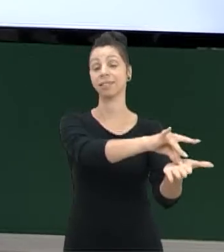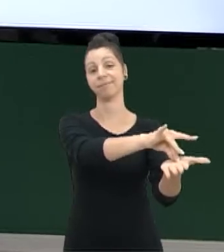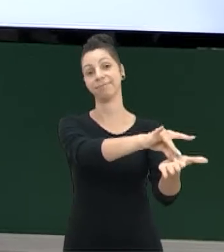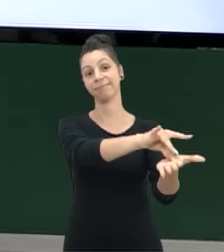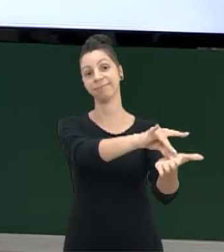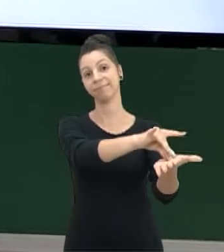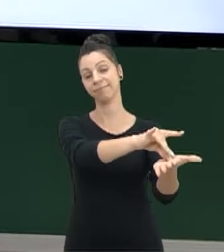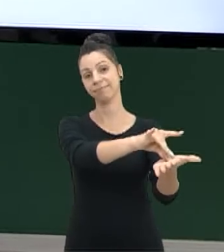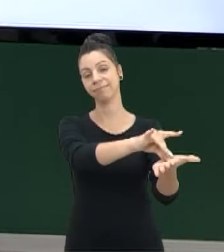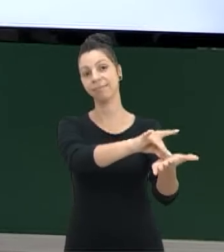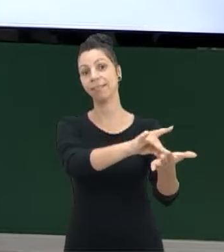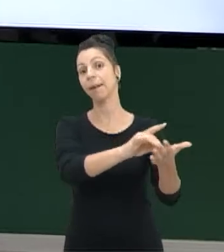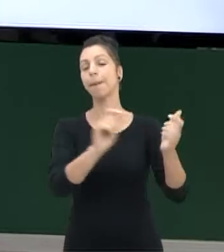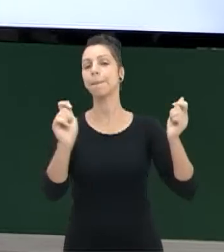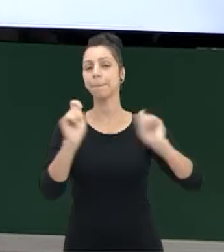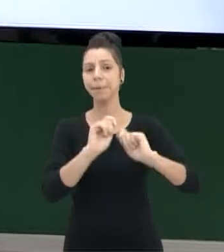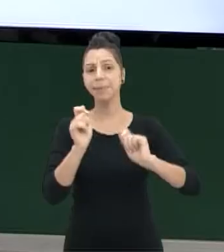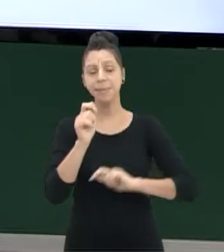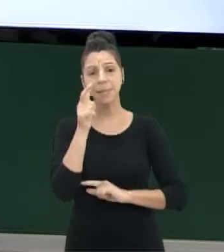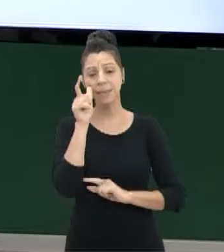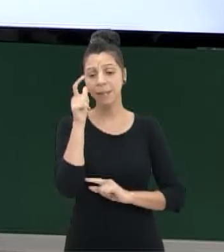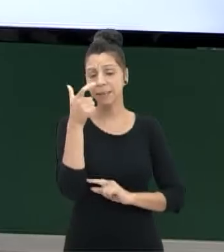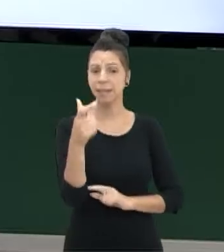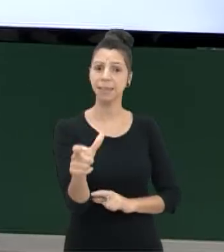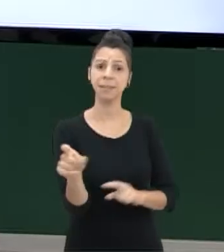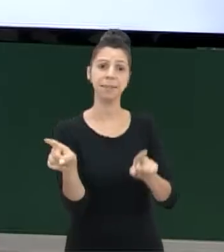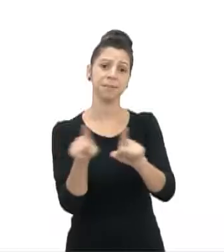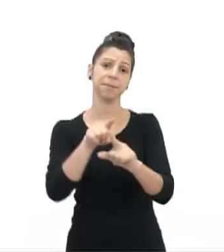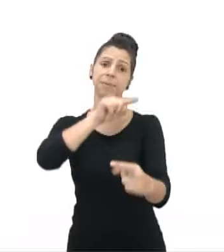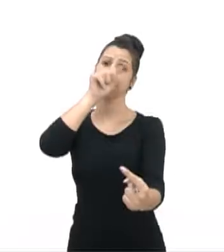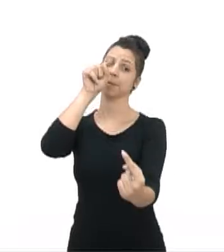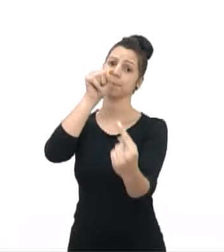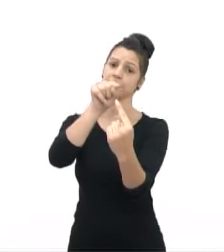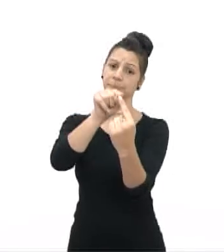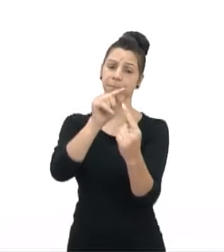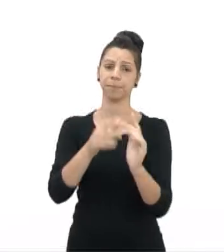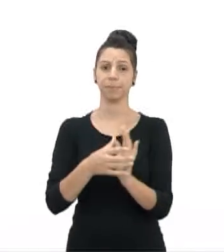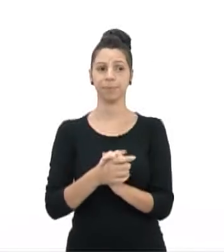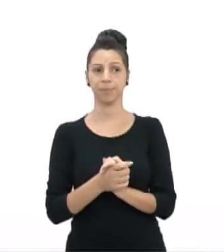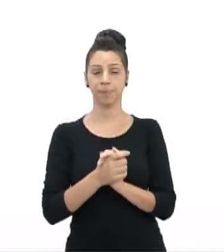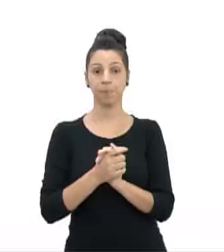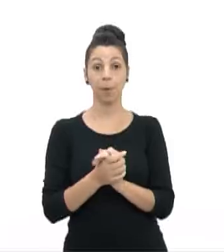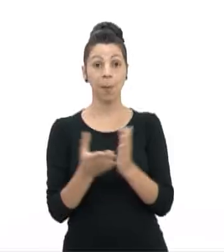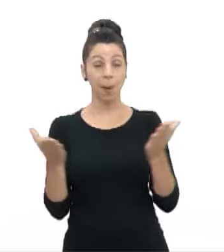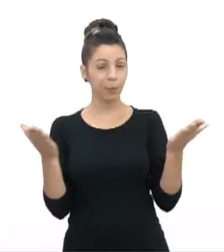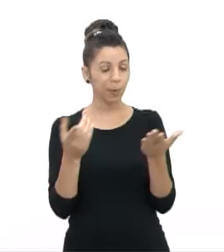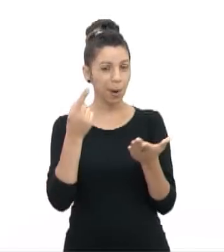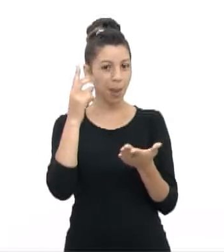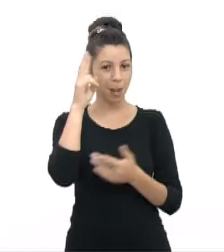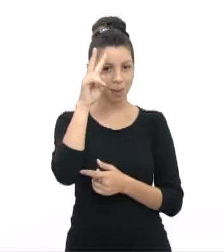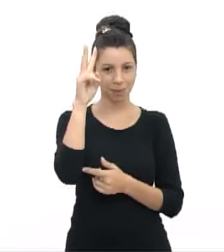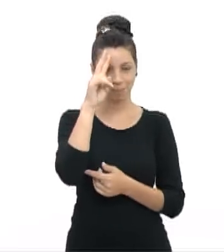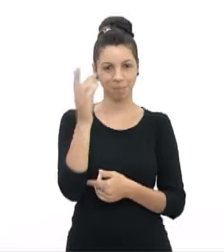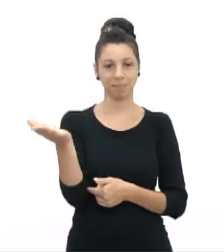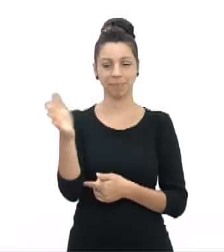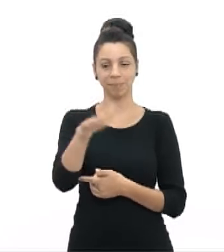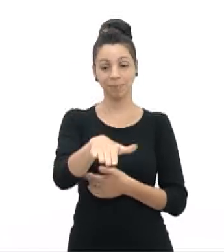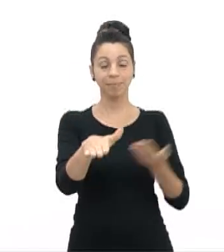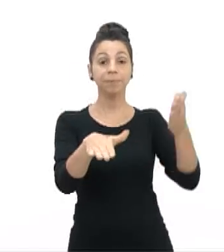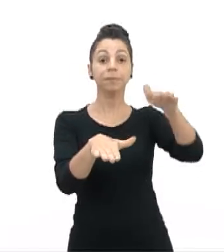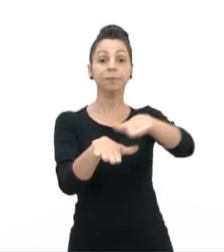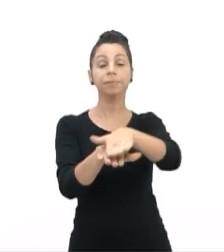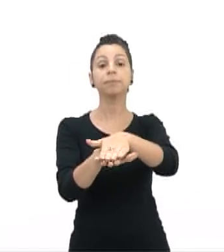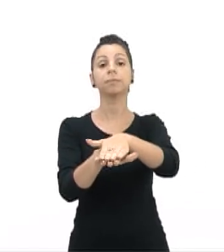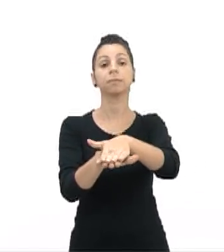que ser interessante e objetivo. Ok. Vamos falar sobre as dobras. Vamos lembrar as dobras. Aí a professora já